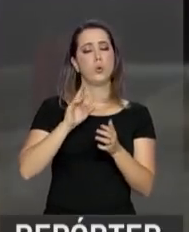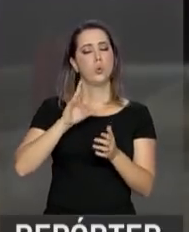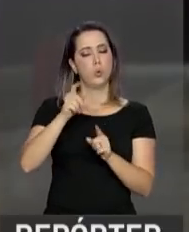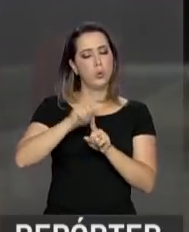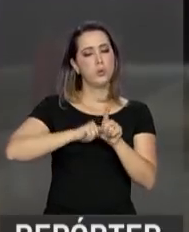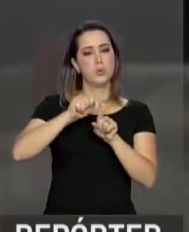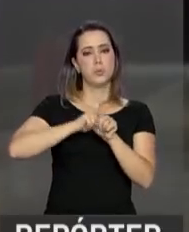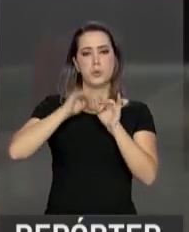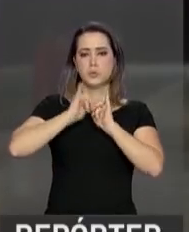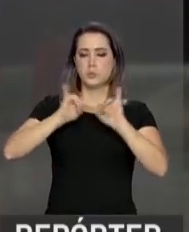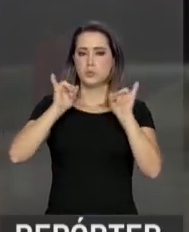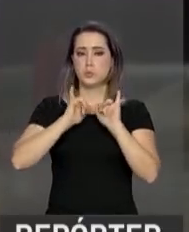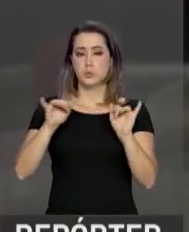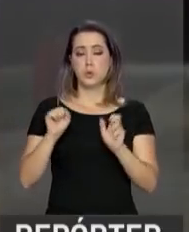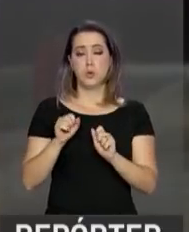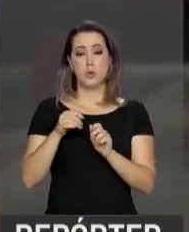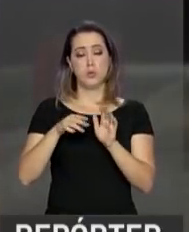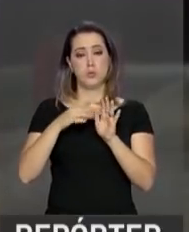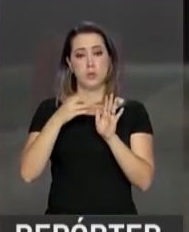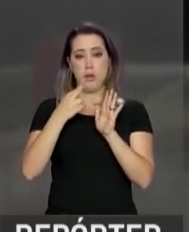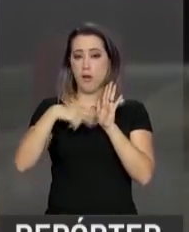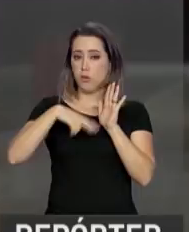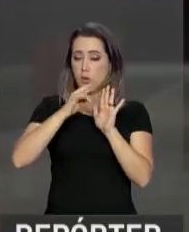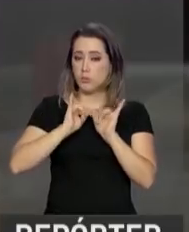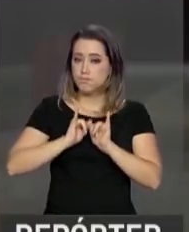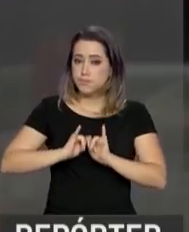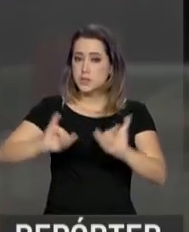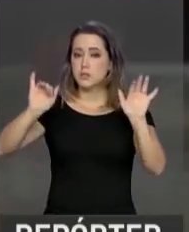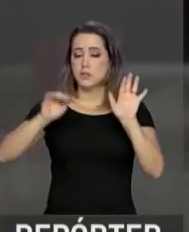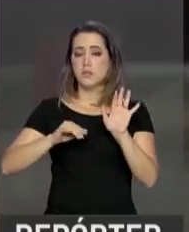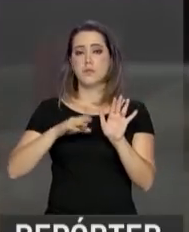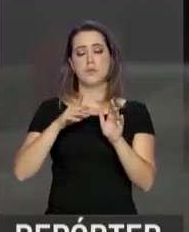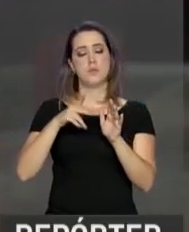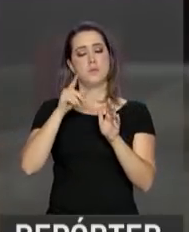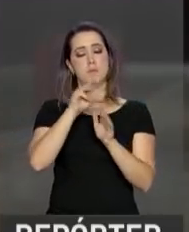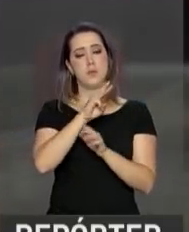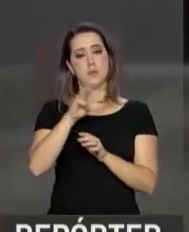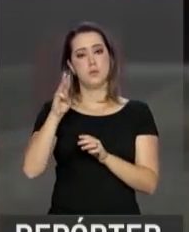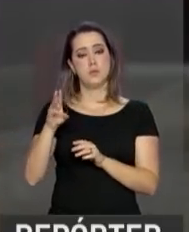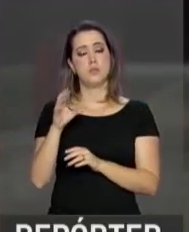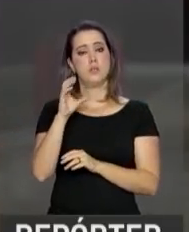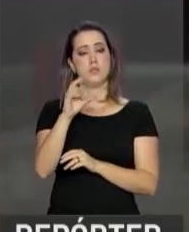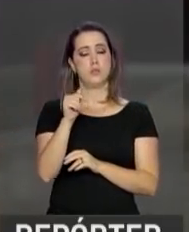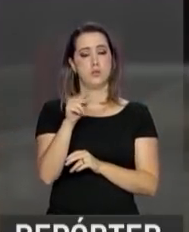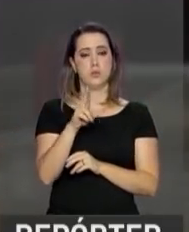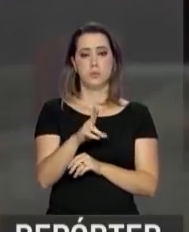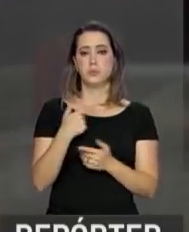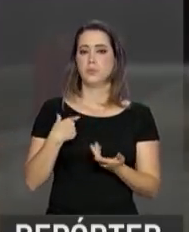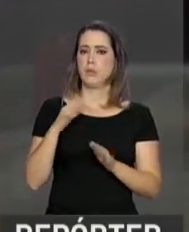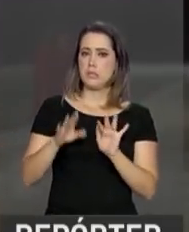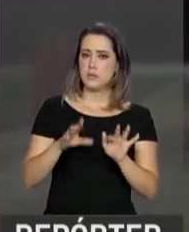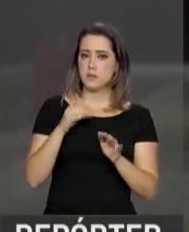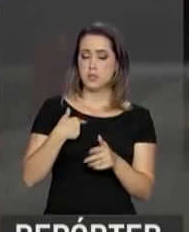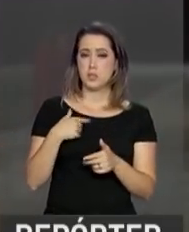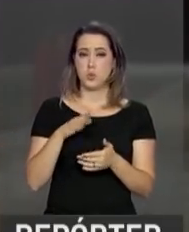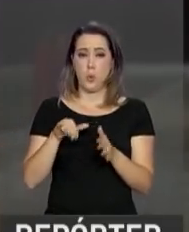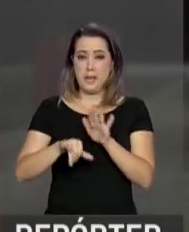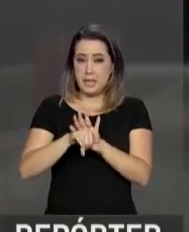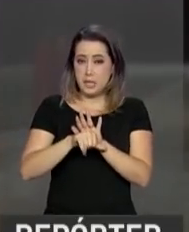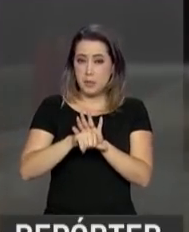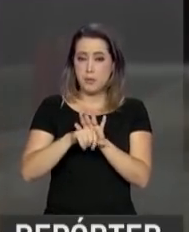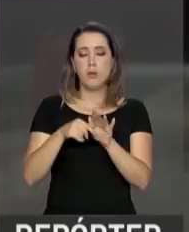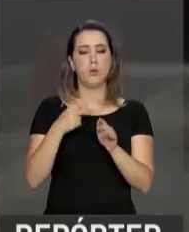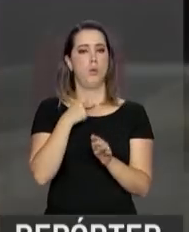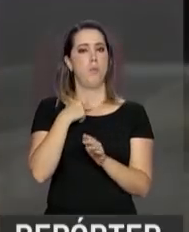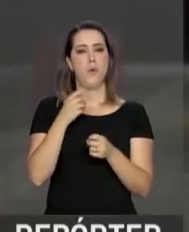publica relatório no portal da Transparência. Lembrando que, dependendo do crime cometido pelo servidor, ele fica